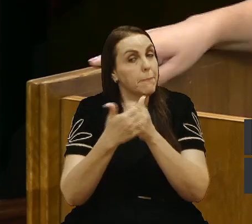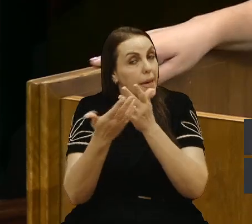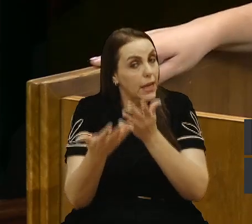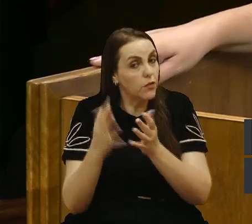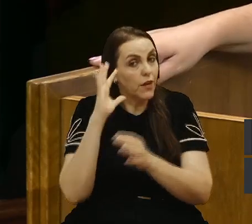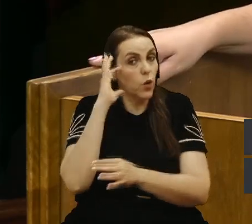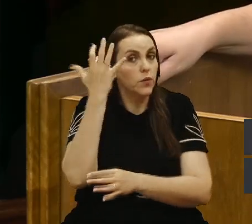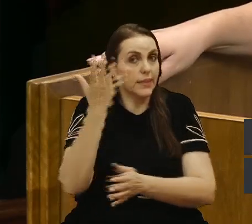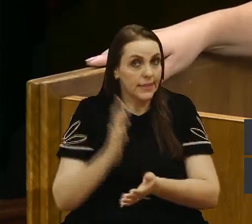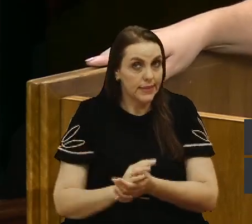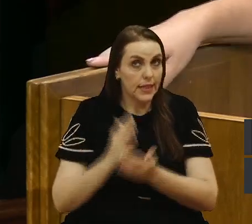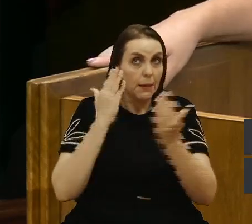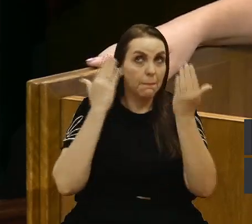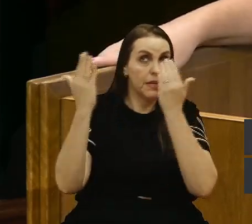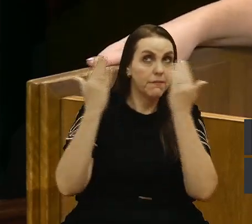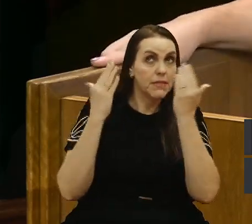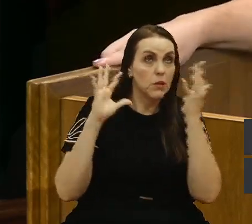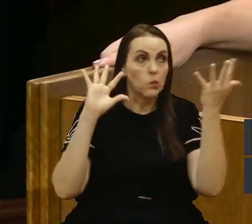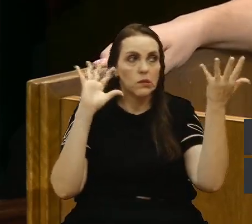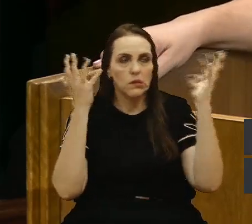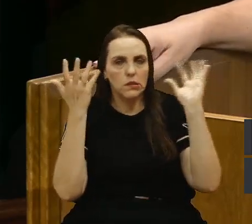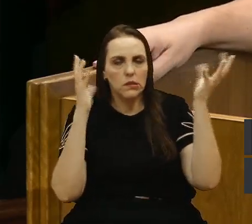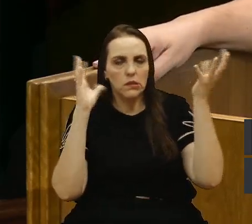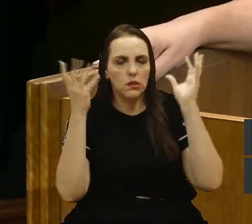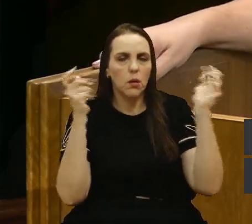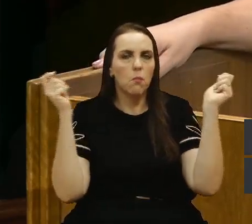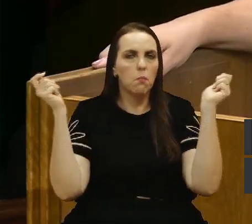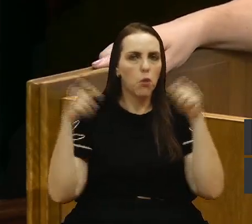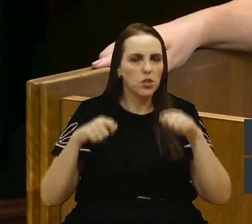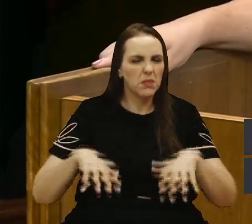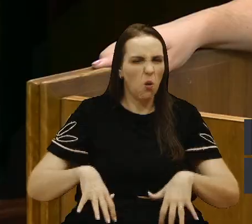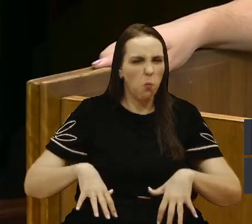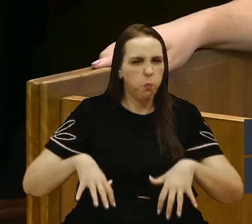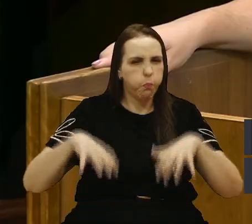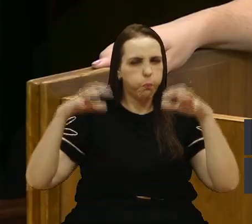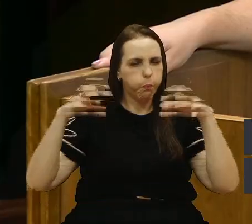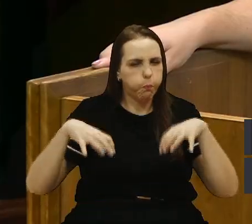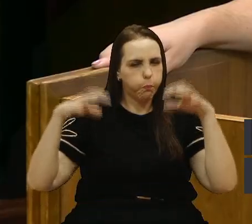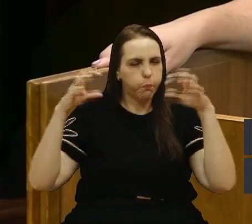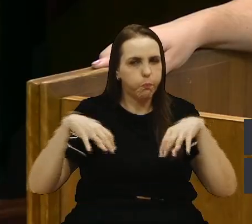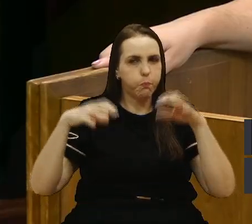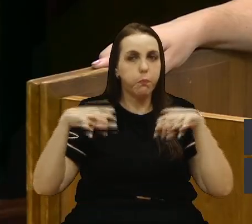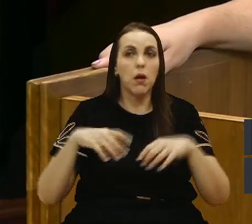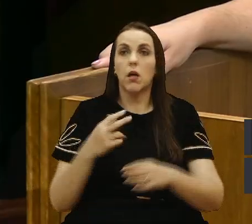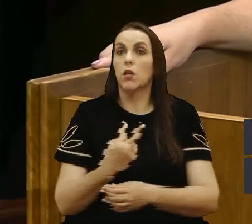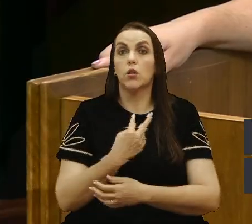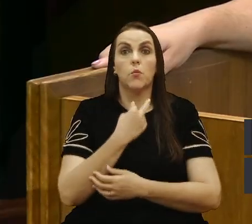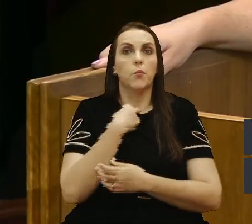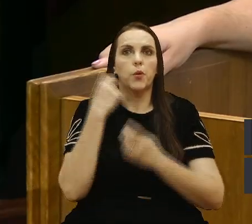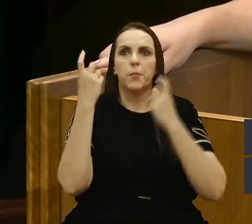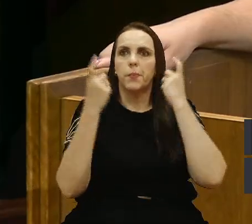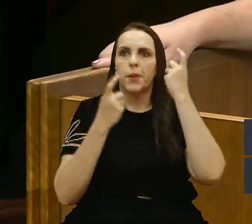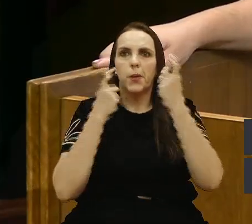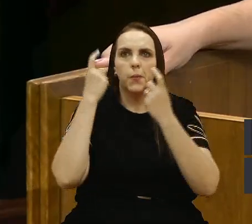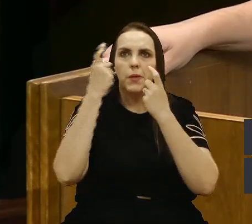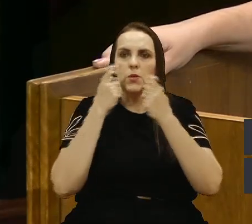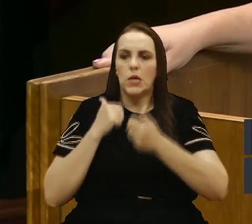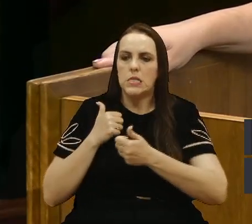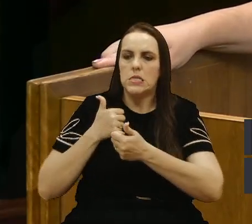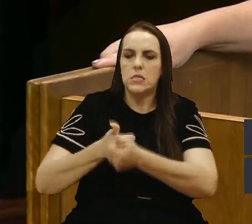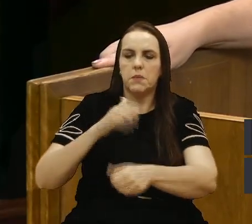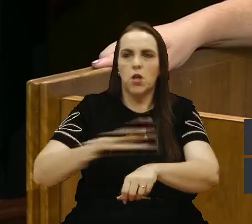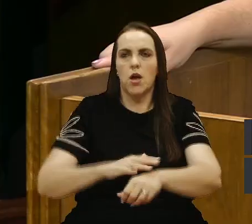inclusive previsão do tempo, que podemos ter um volume grande de chuvas, e a gente não pode se preocupar com essa questão quando